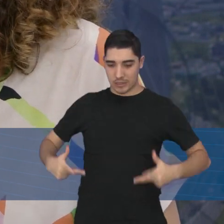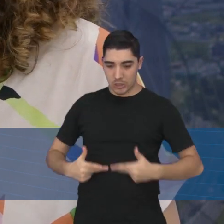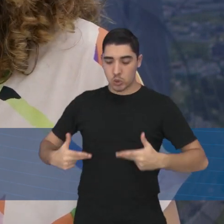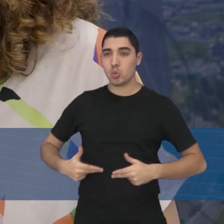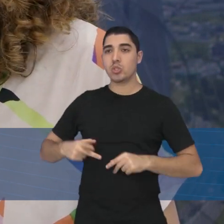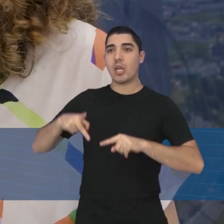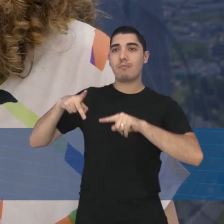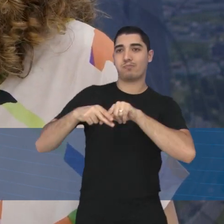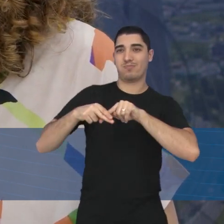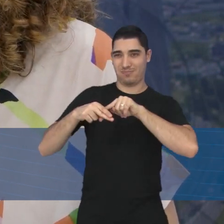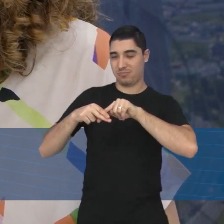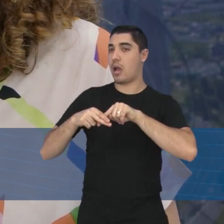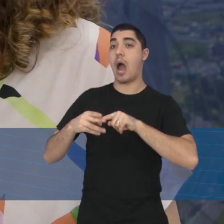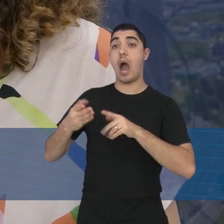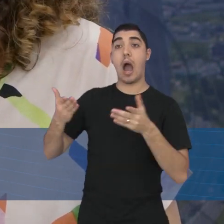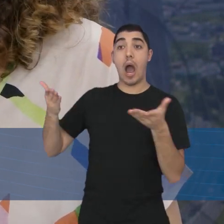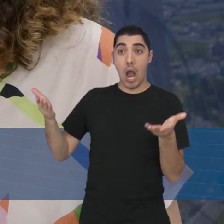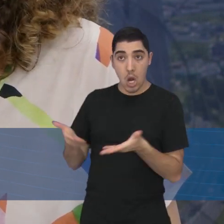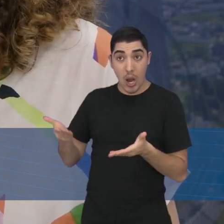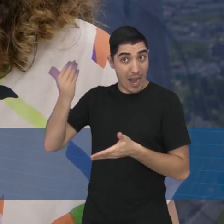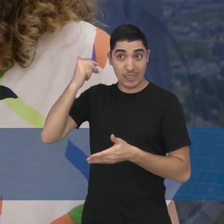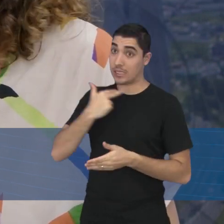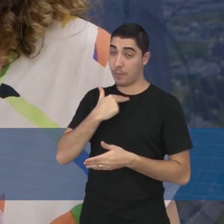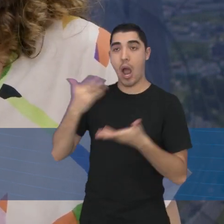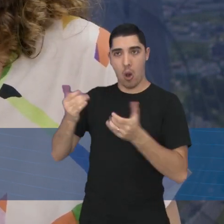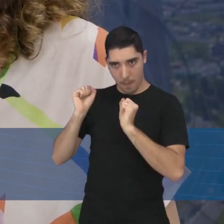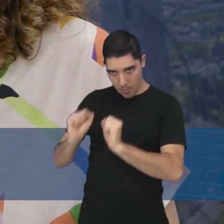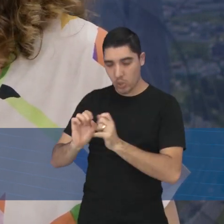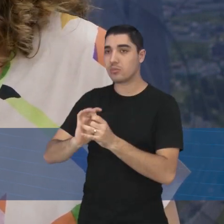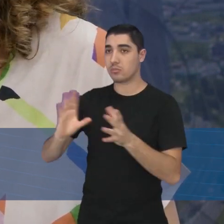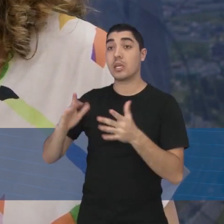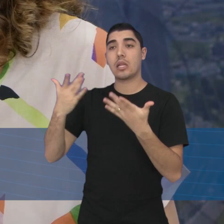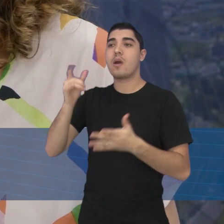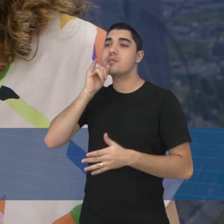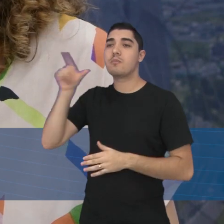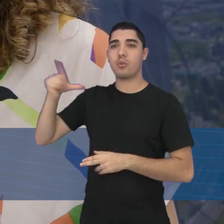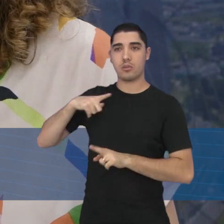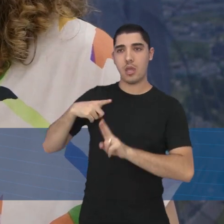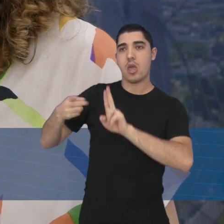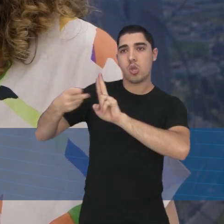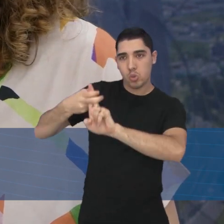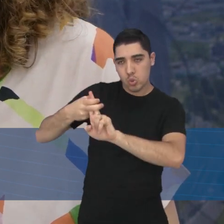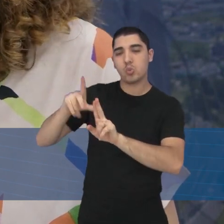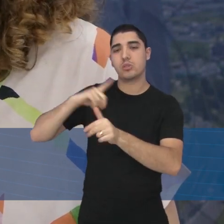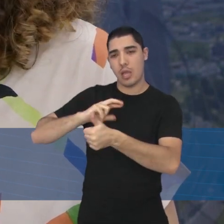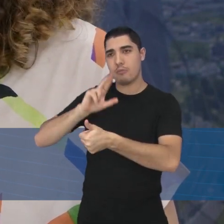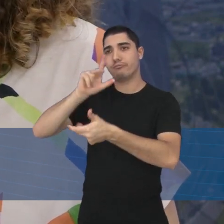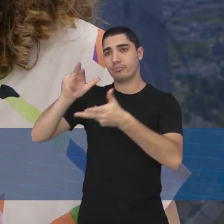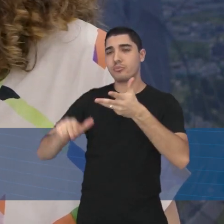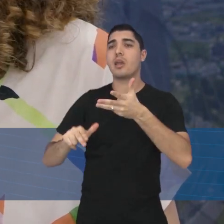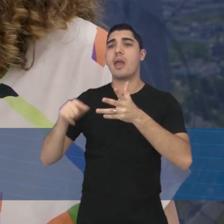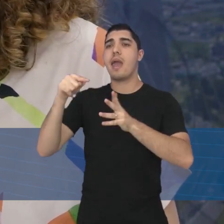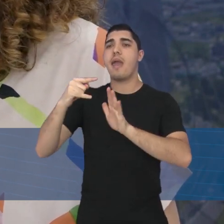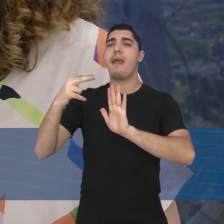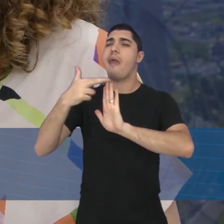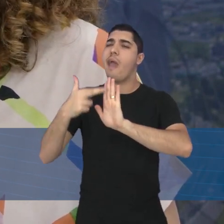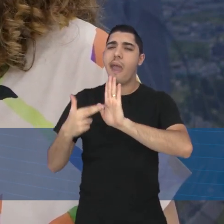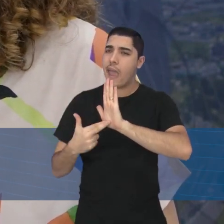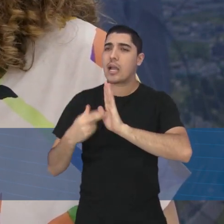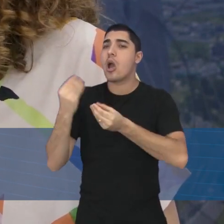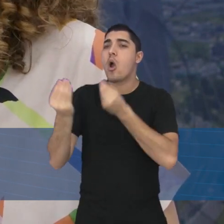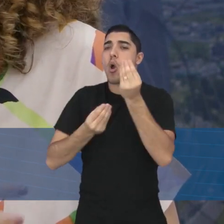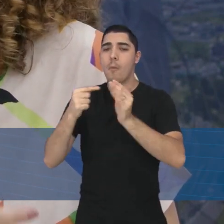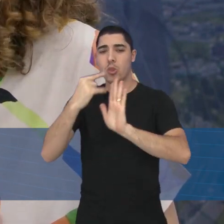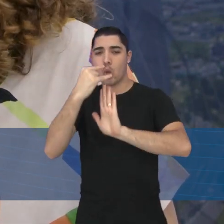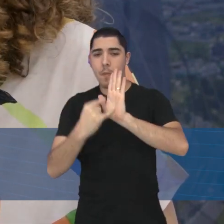menos 60 dias antes. Então, que ela tenha expressado o desejo, no SUS tem um protocolo geralmente de assinaturas e